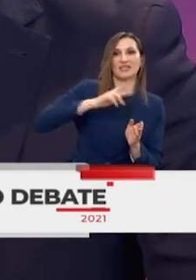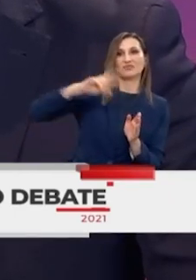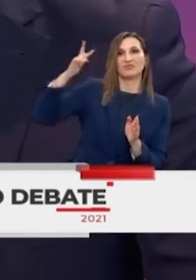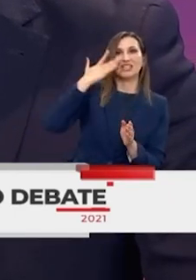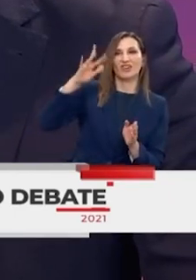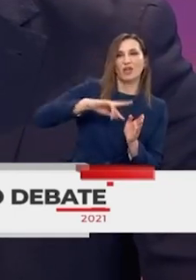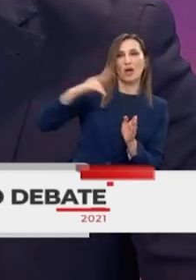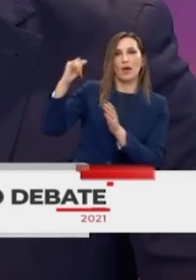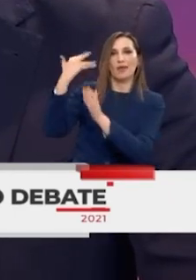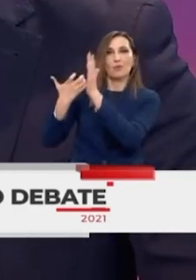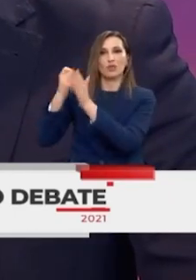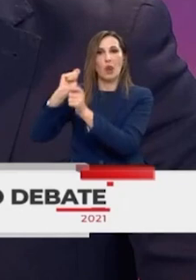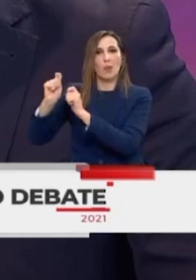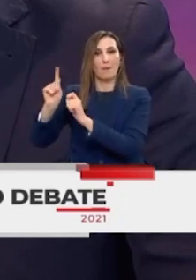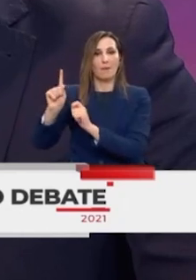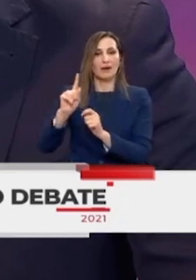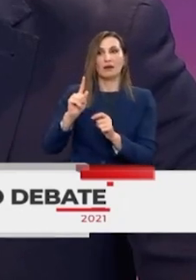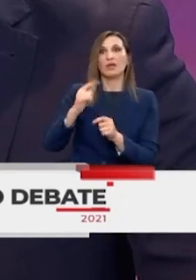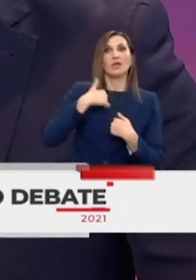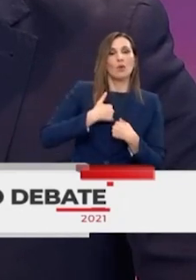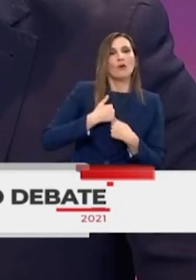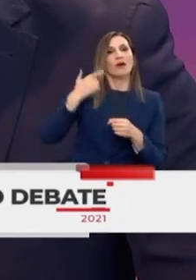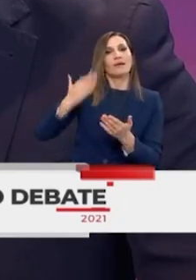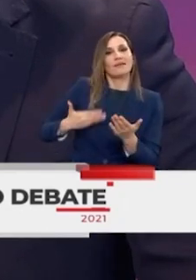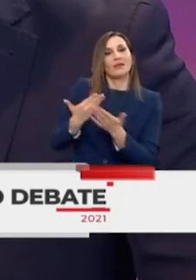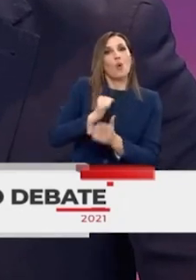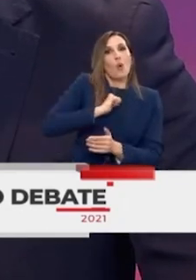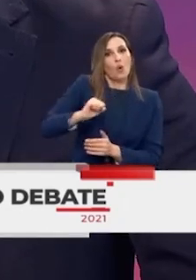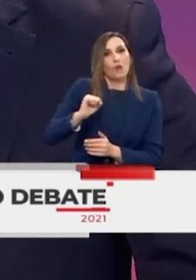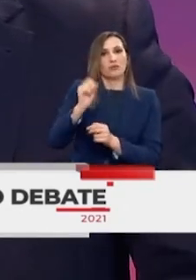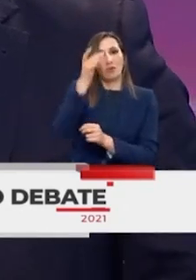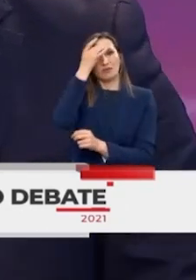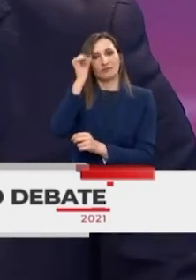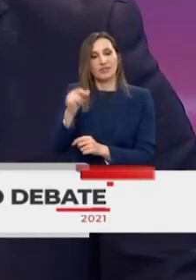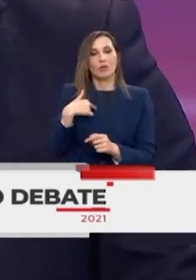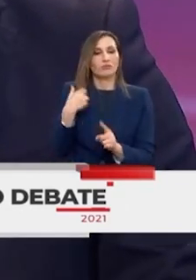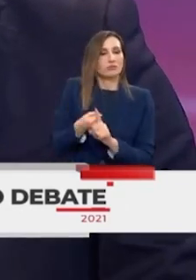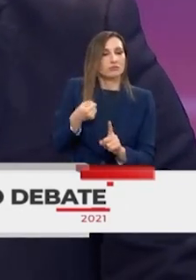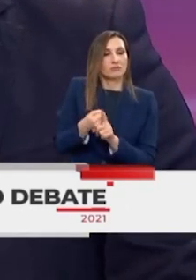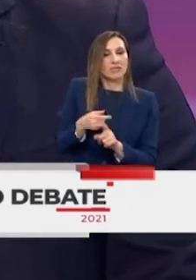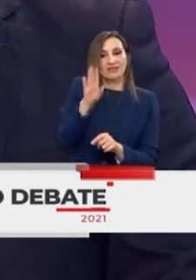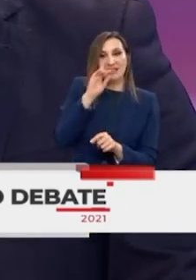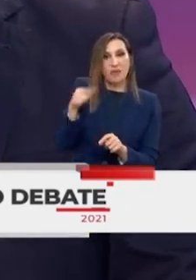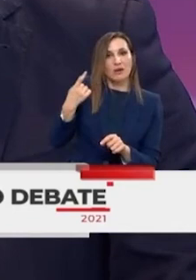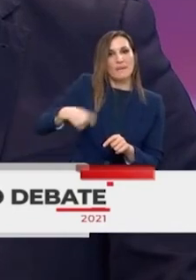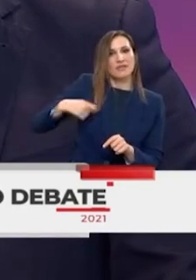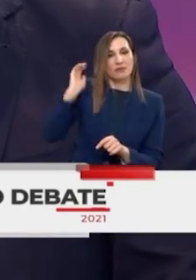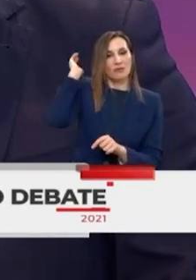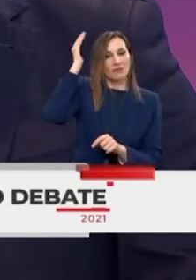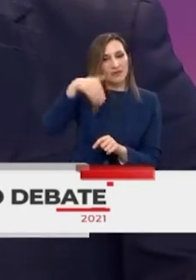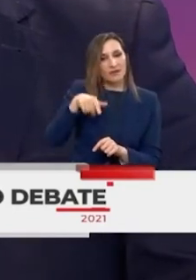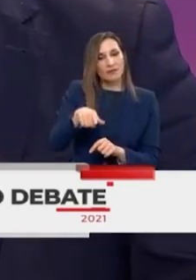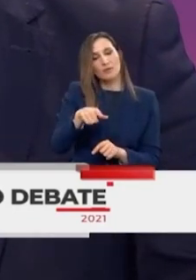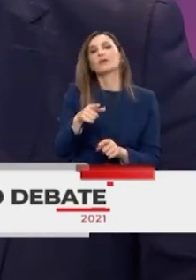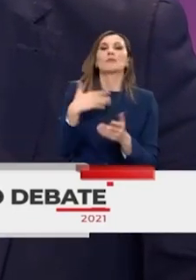offshores. É exatamente contra isso que eu me candidato. É exatamente contra isso que eu trabalharei, sendo Presidente da República, para que o Estado tenha os